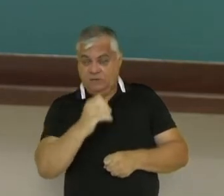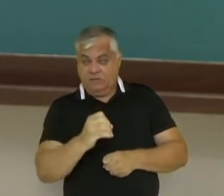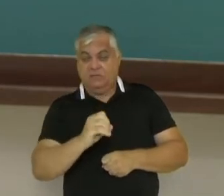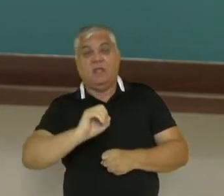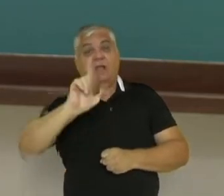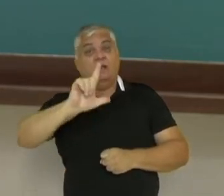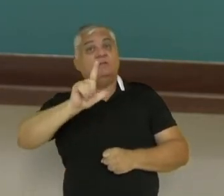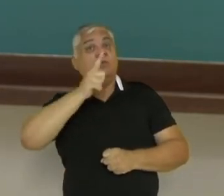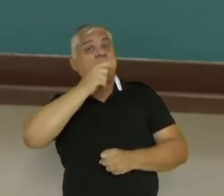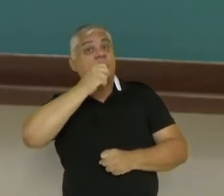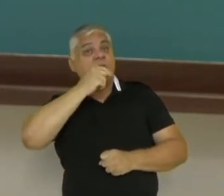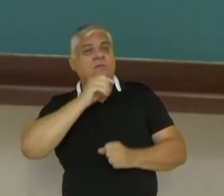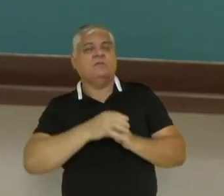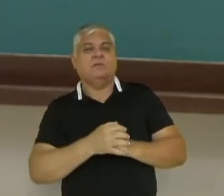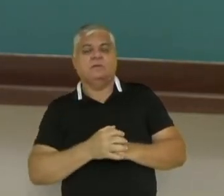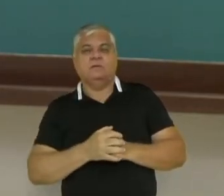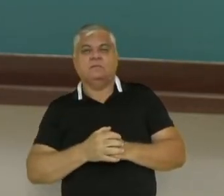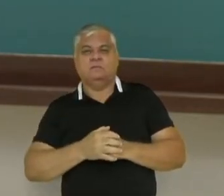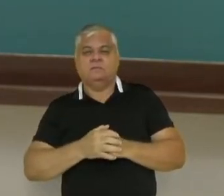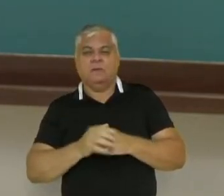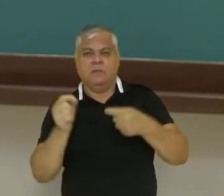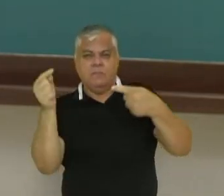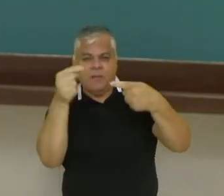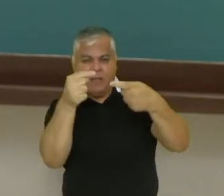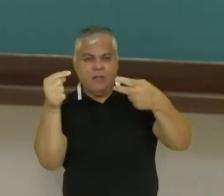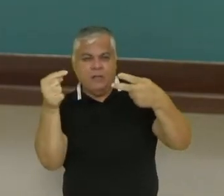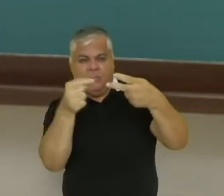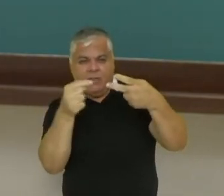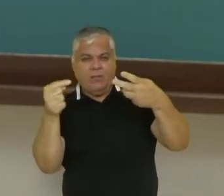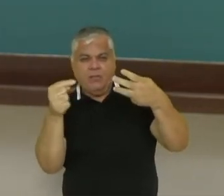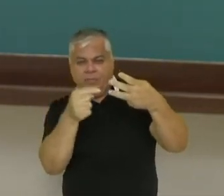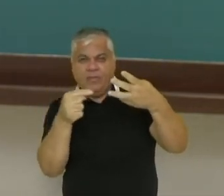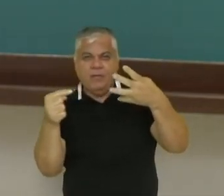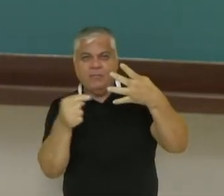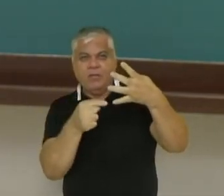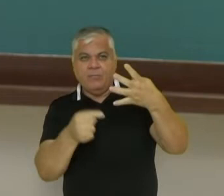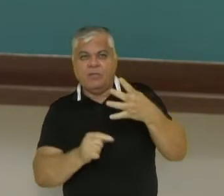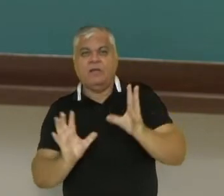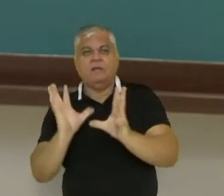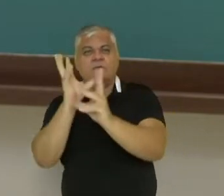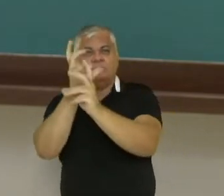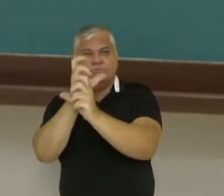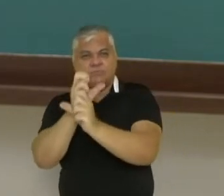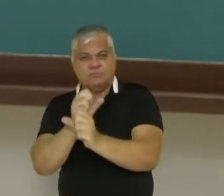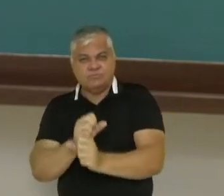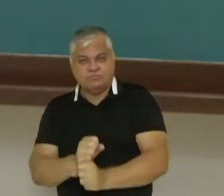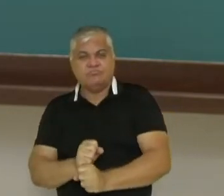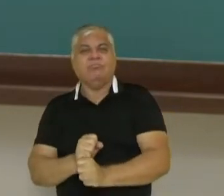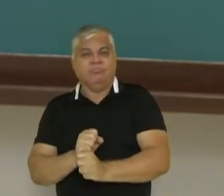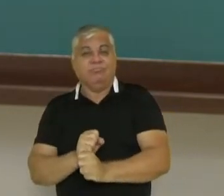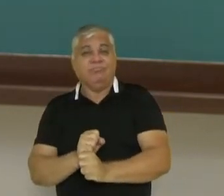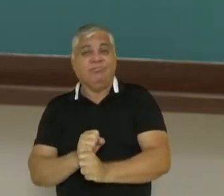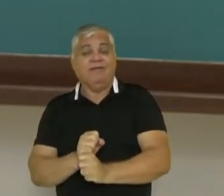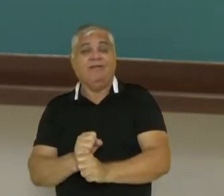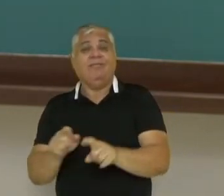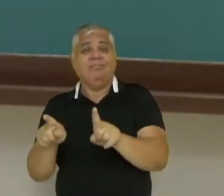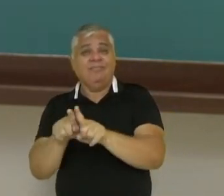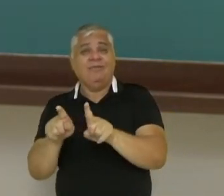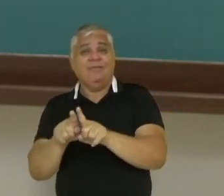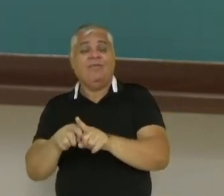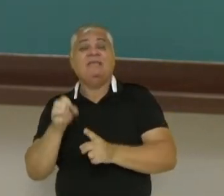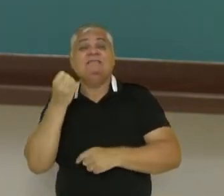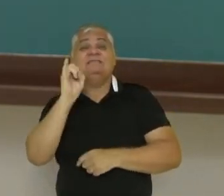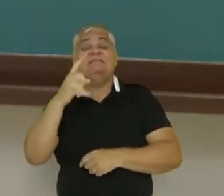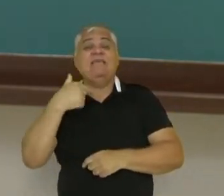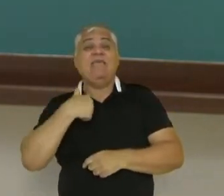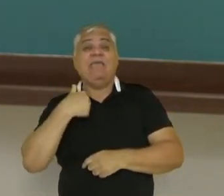partir do momento que eu fui somando agora essas porcentagens, eu fui encontrando valores em litros e se